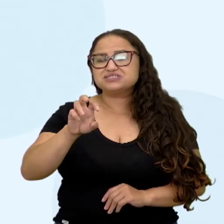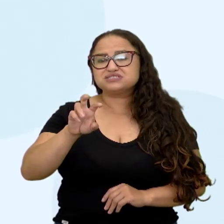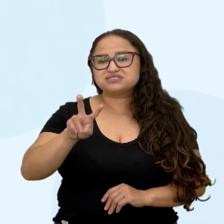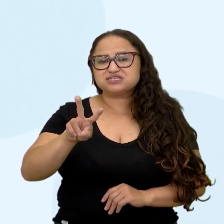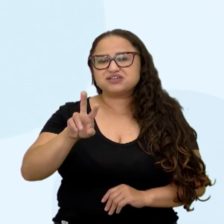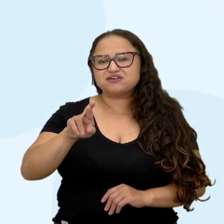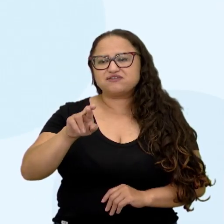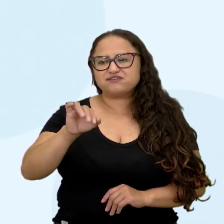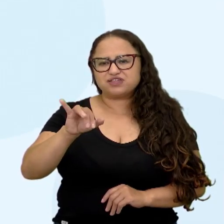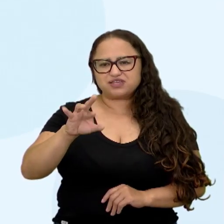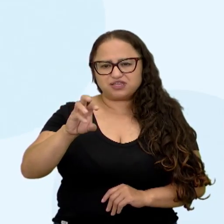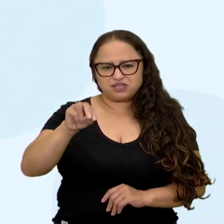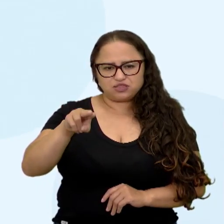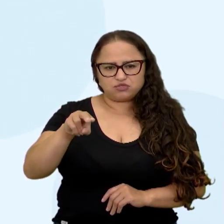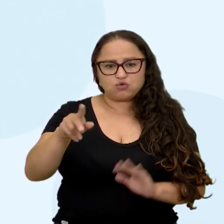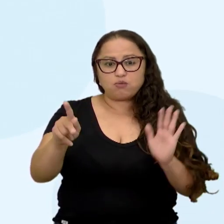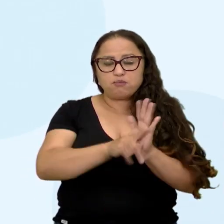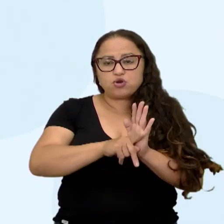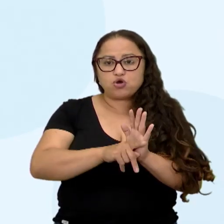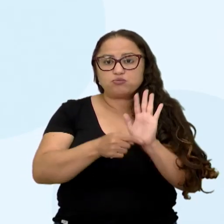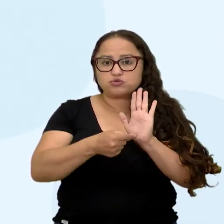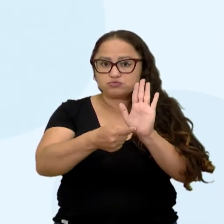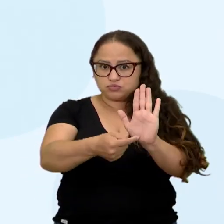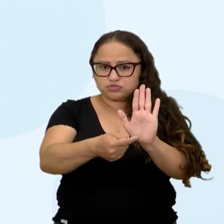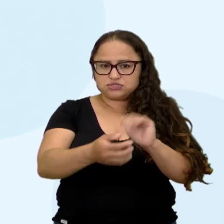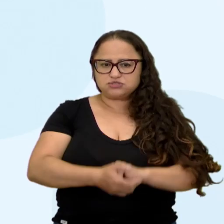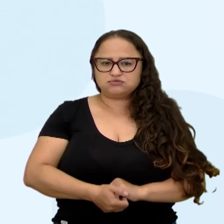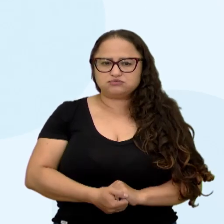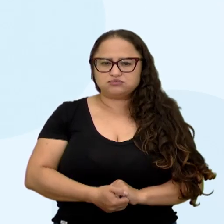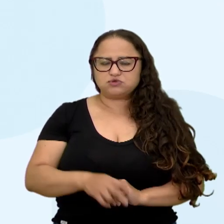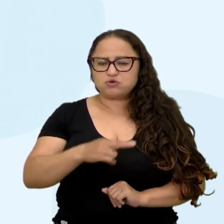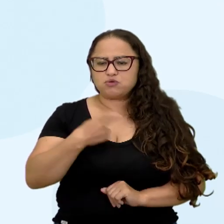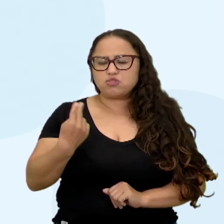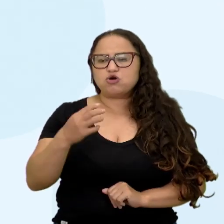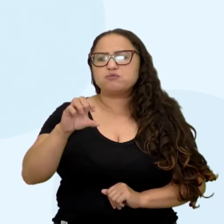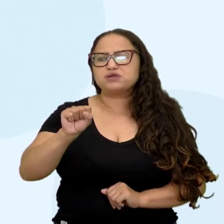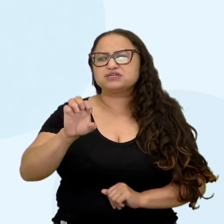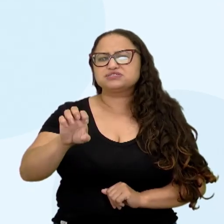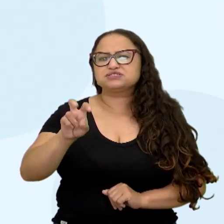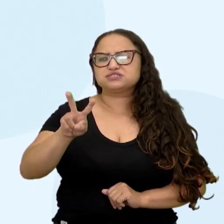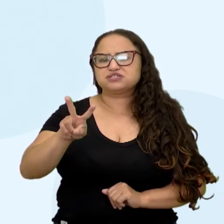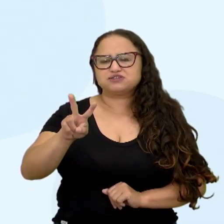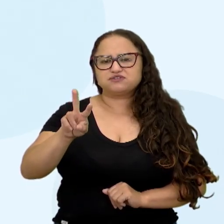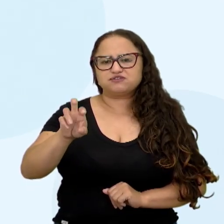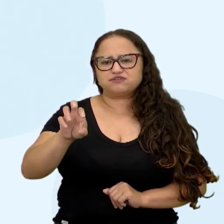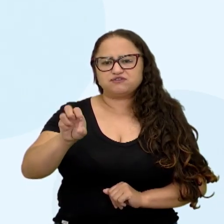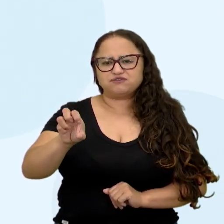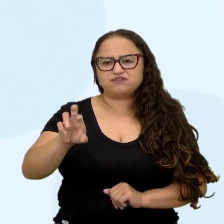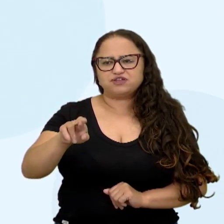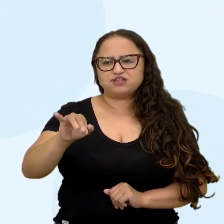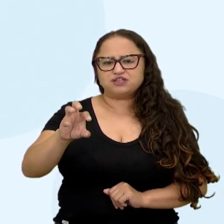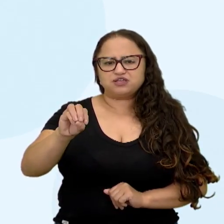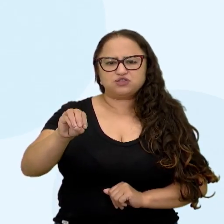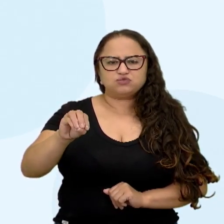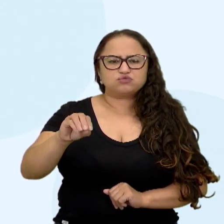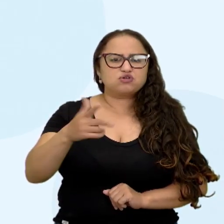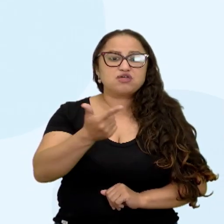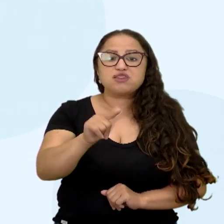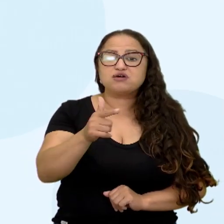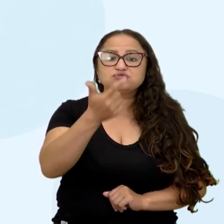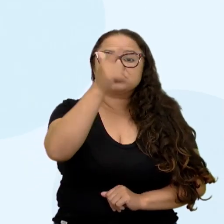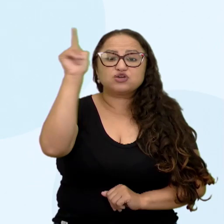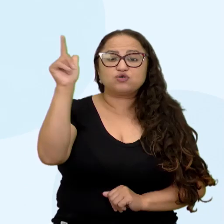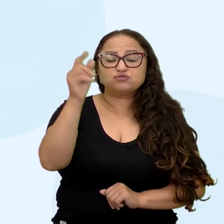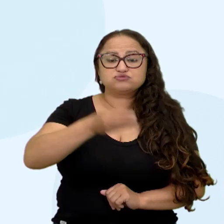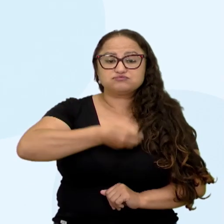o próprio Severino se apresentando, né, no começo do poema. O meu nome é Severino, como não tem outro de pia, Como há